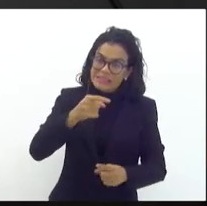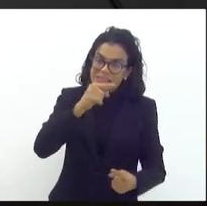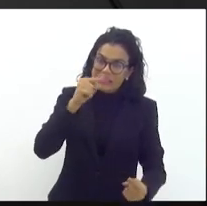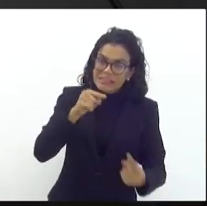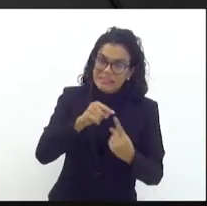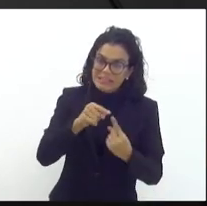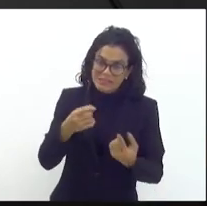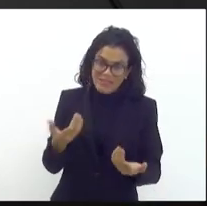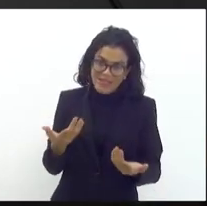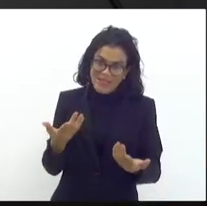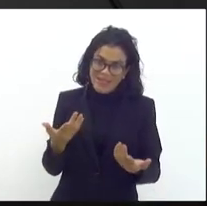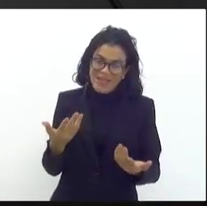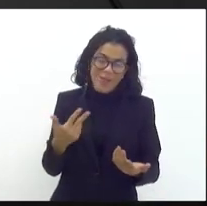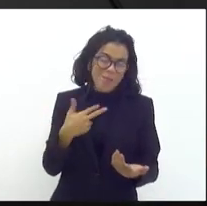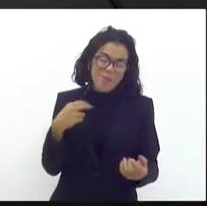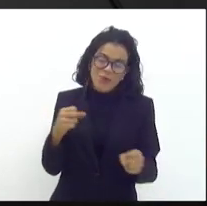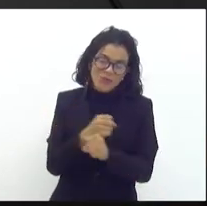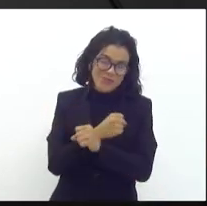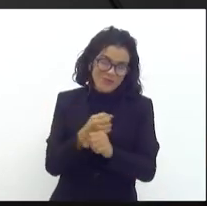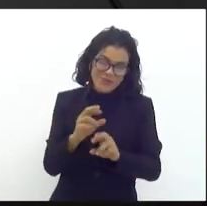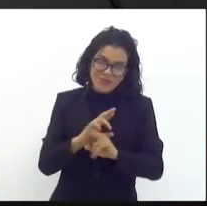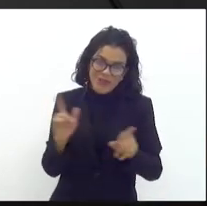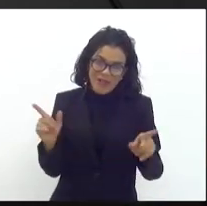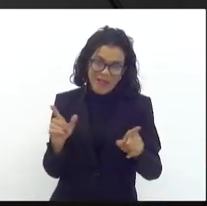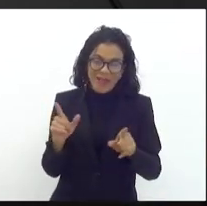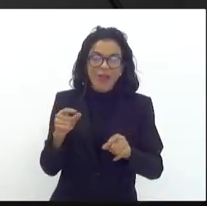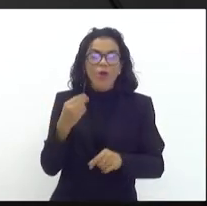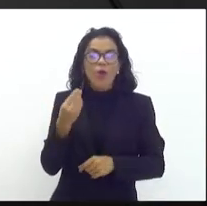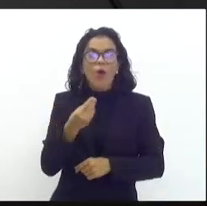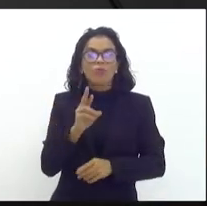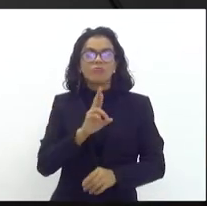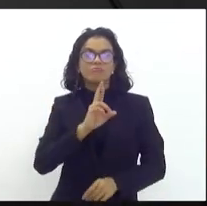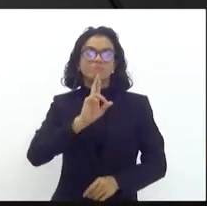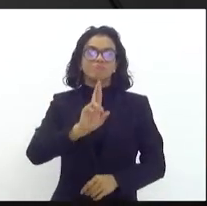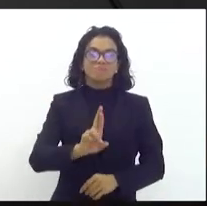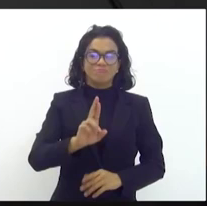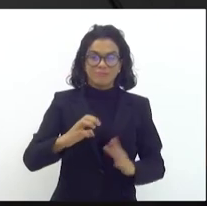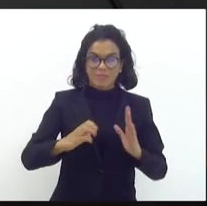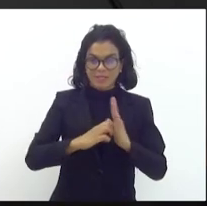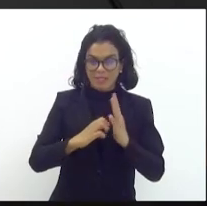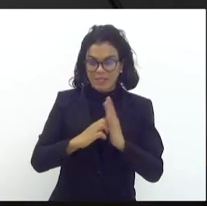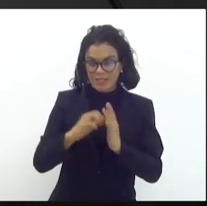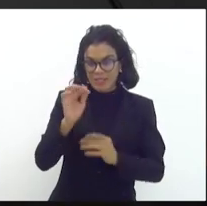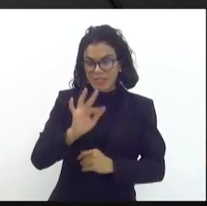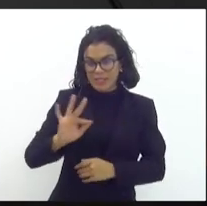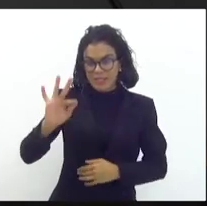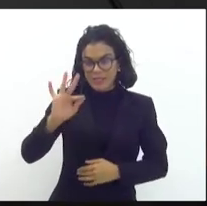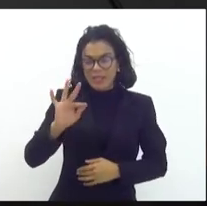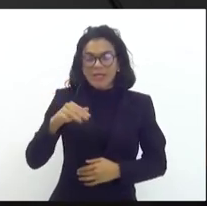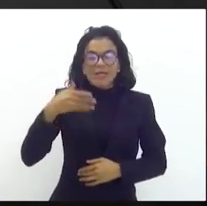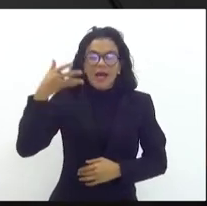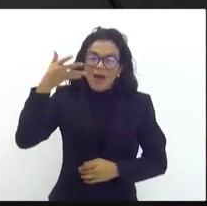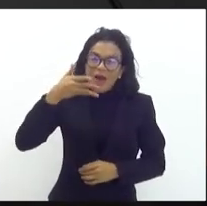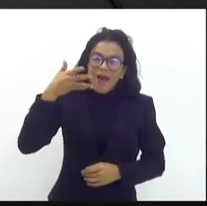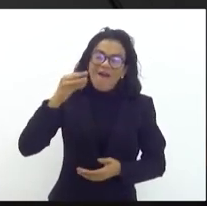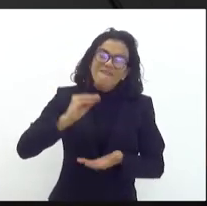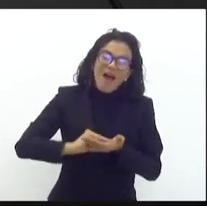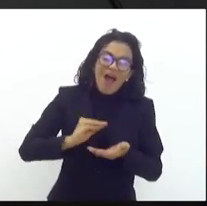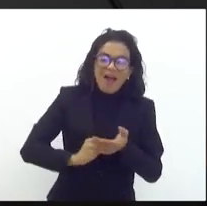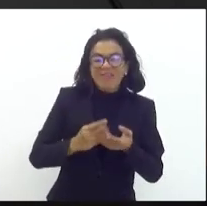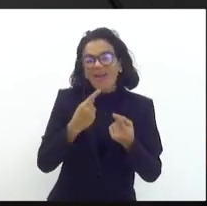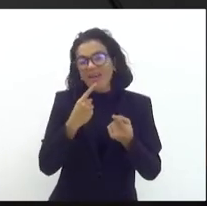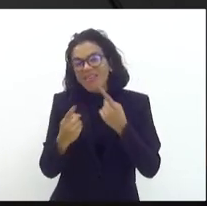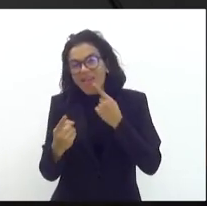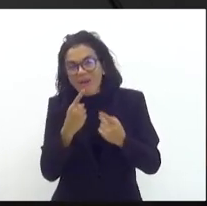como muito ser diferente o posicionamento da câmera eu acho injusto esse argumento de falta de debate